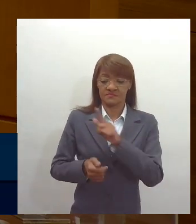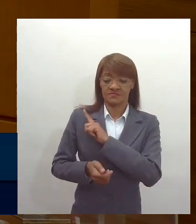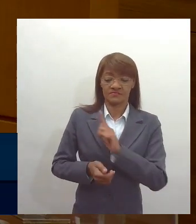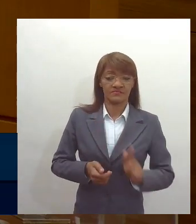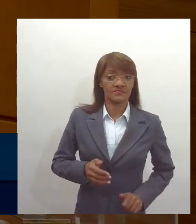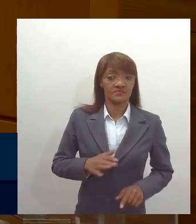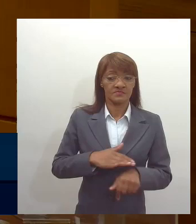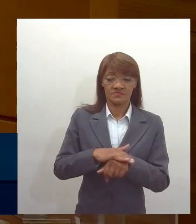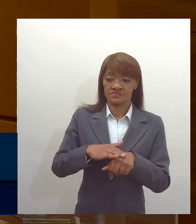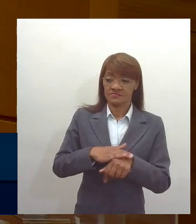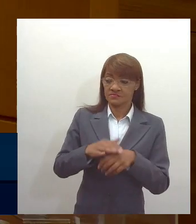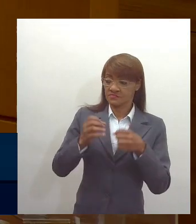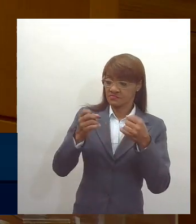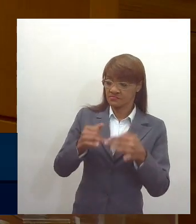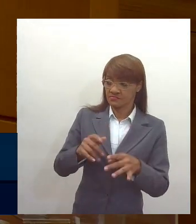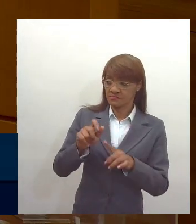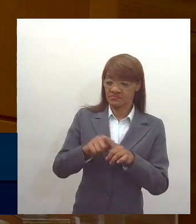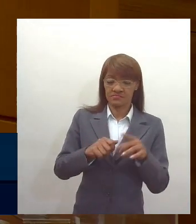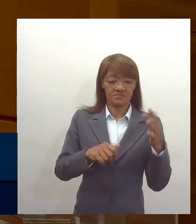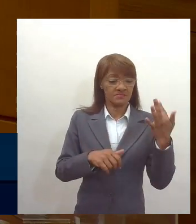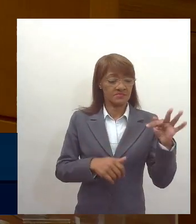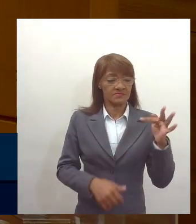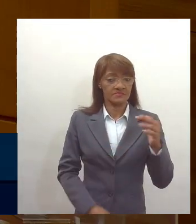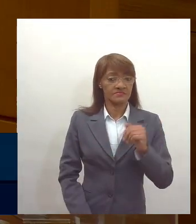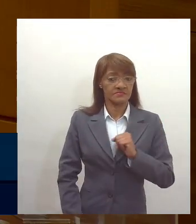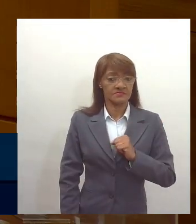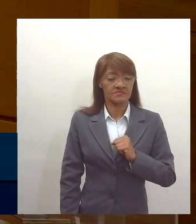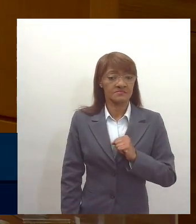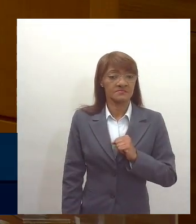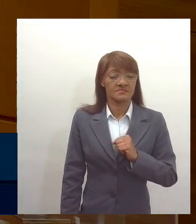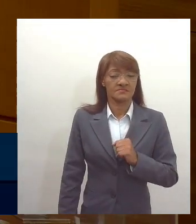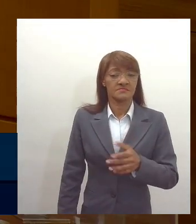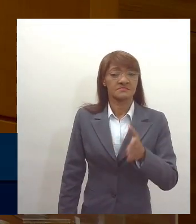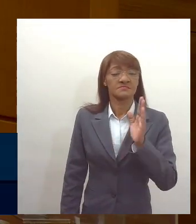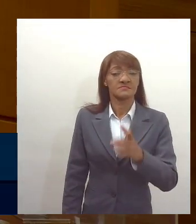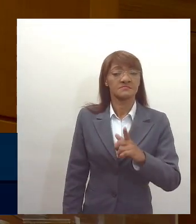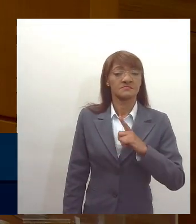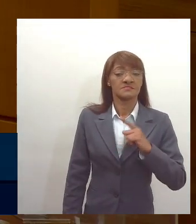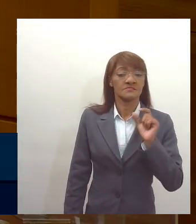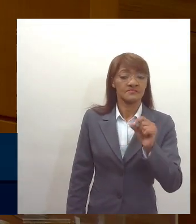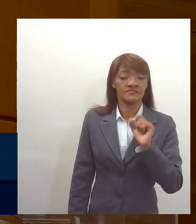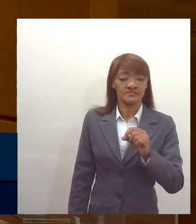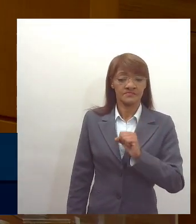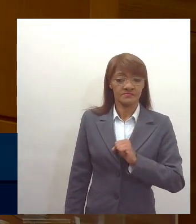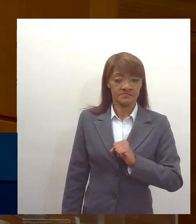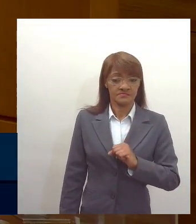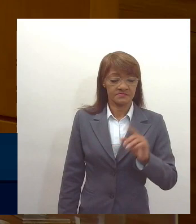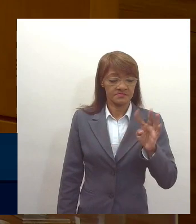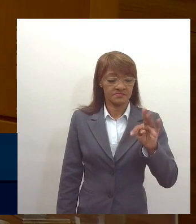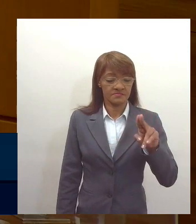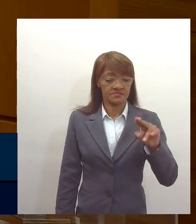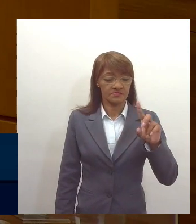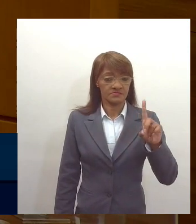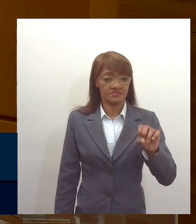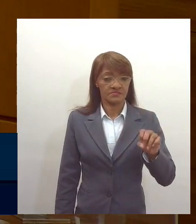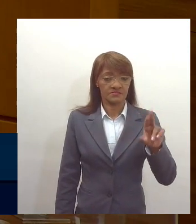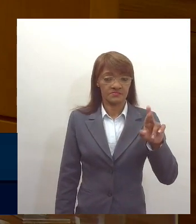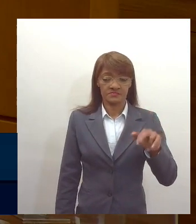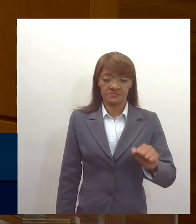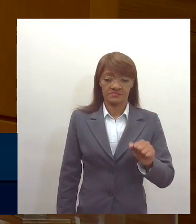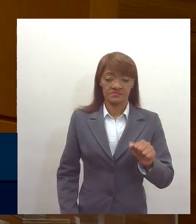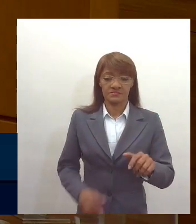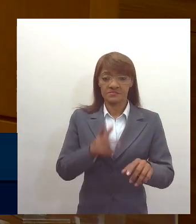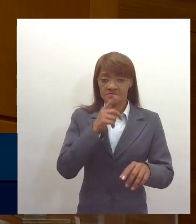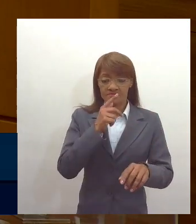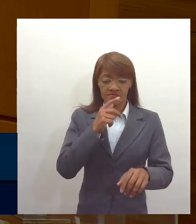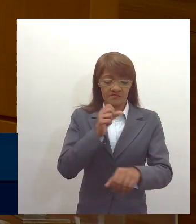que existia a necessidade de conclusão da obra da adutora, né, que vem trazer água do Rio São Francisco, bem como também da